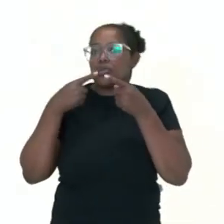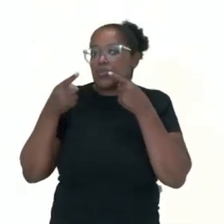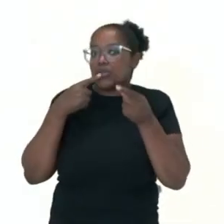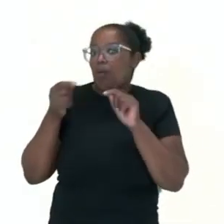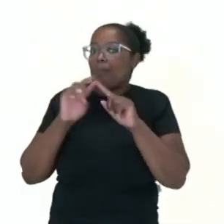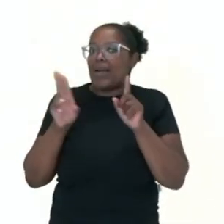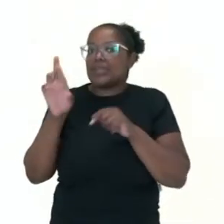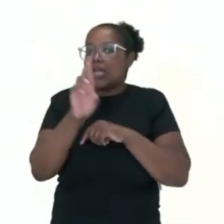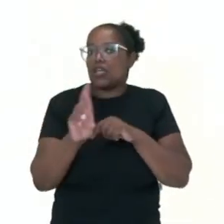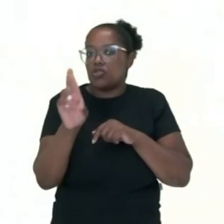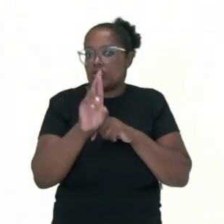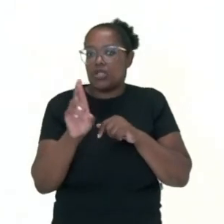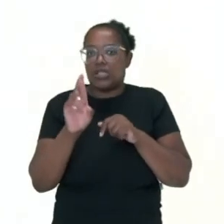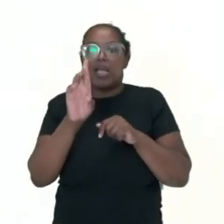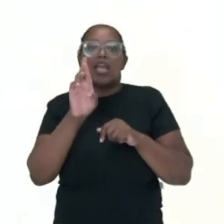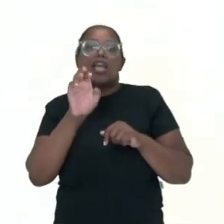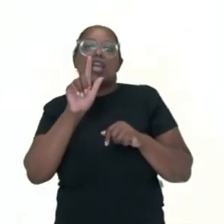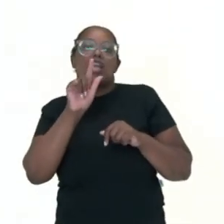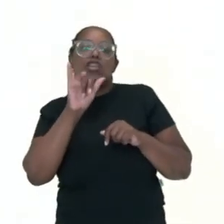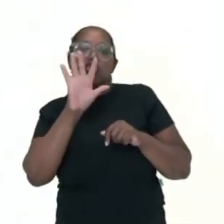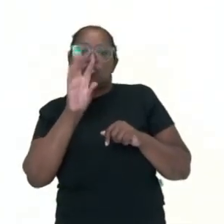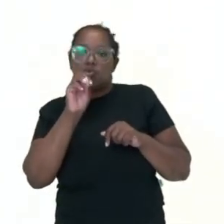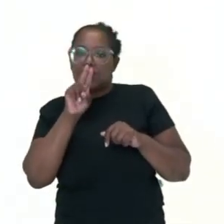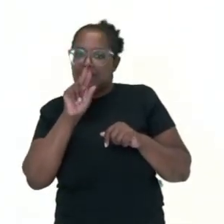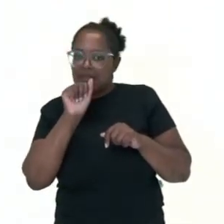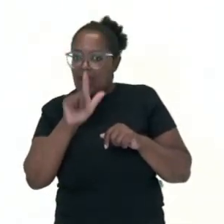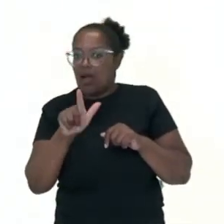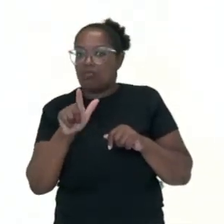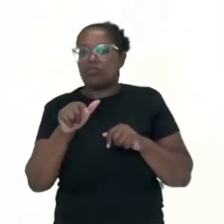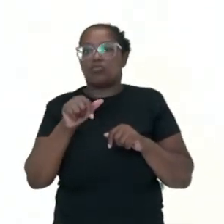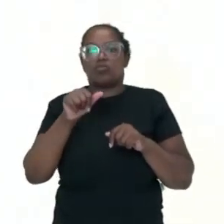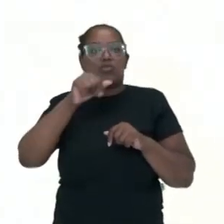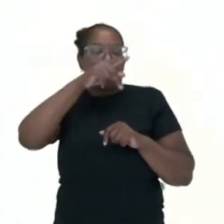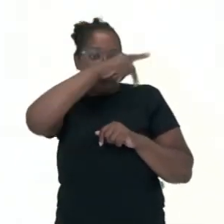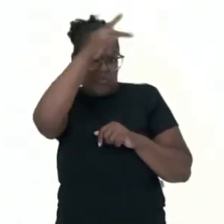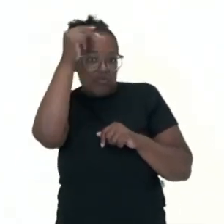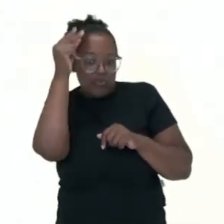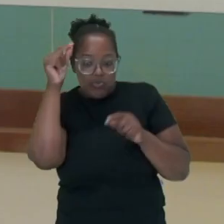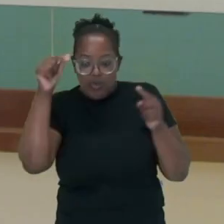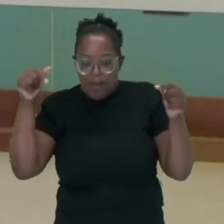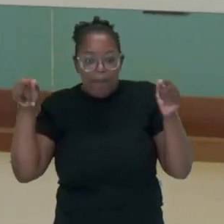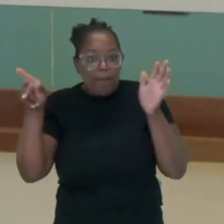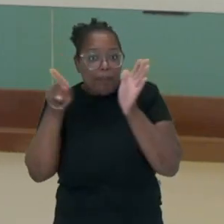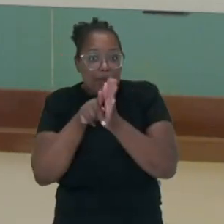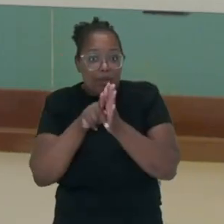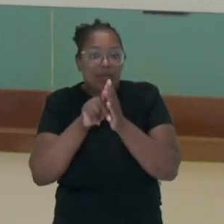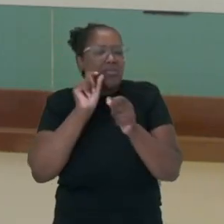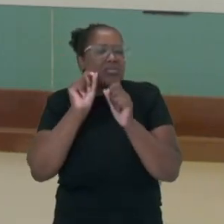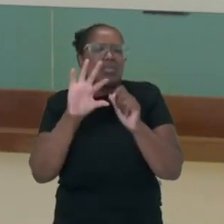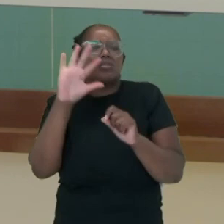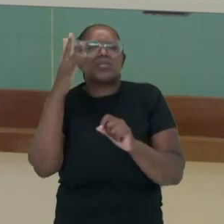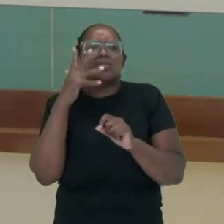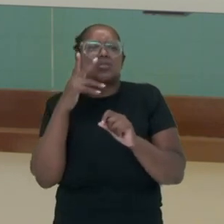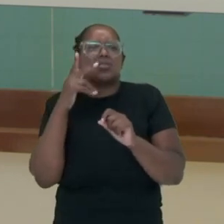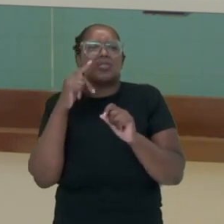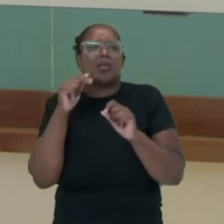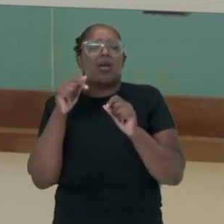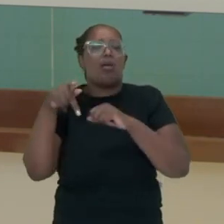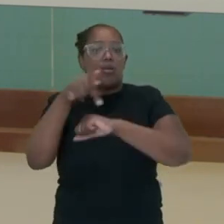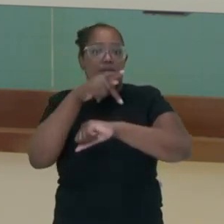regionalização norte-sul ficou bem evidente, nós percebemos literalmente uma diversificação entre os países